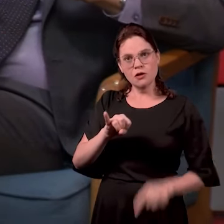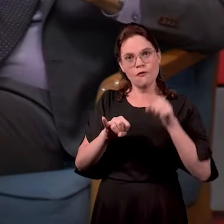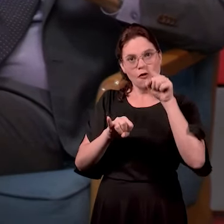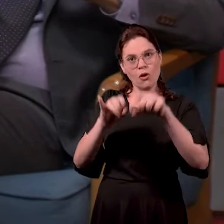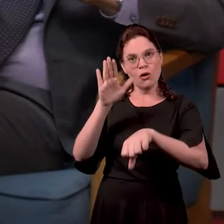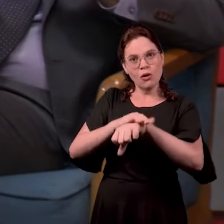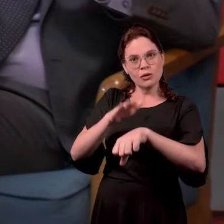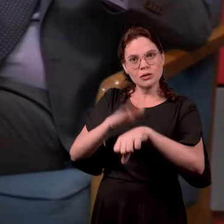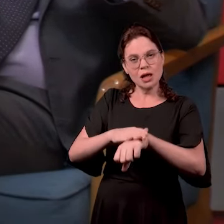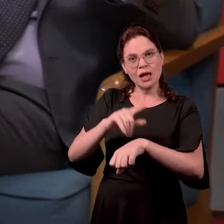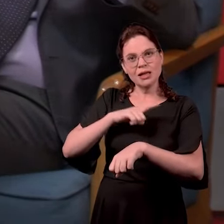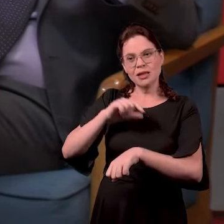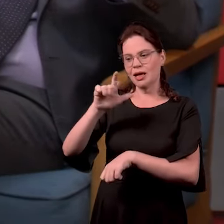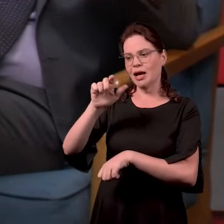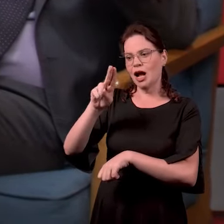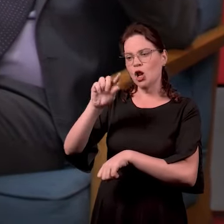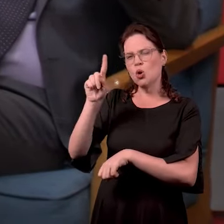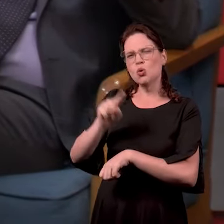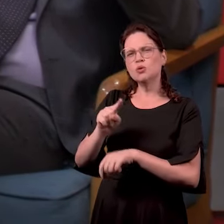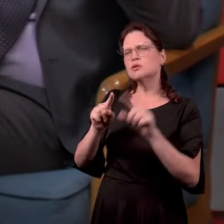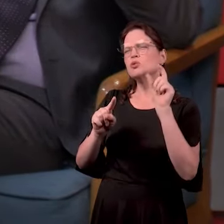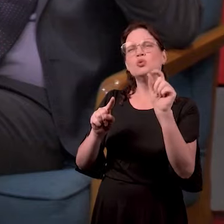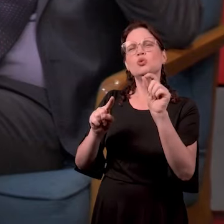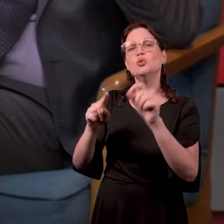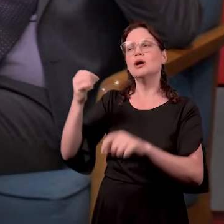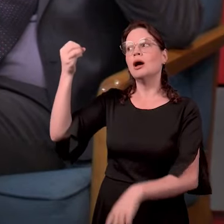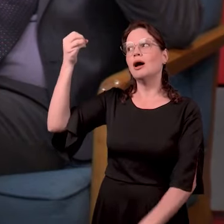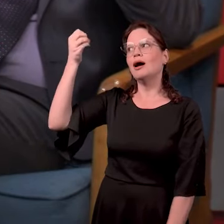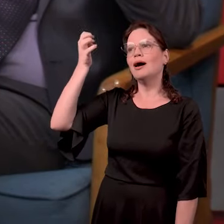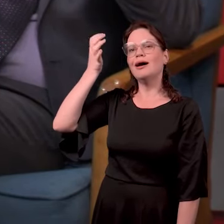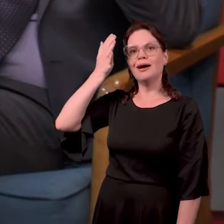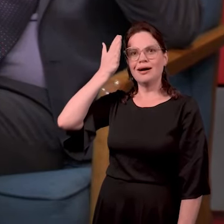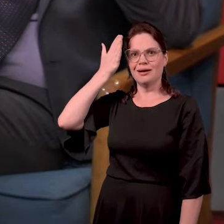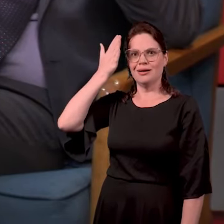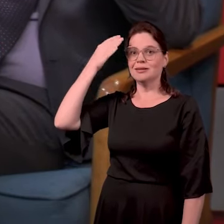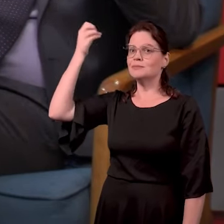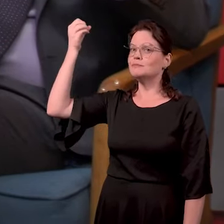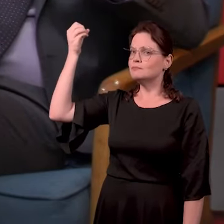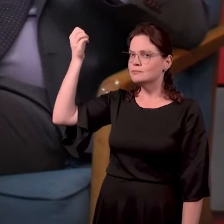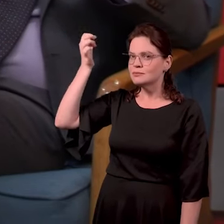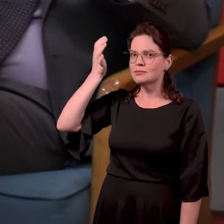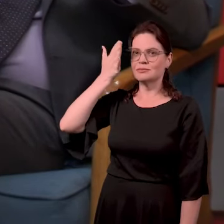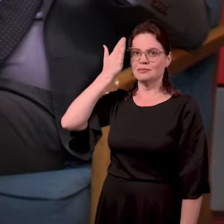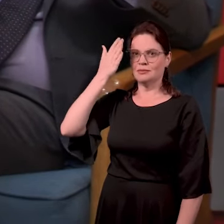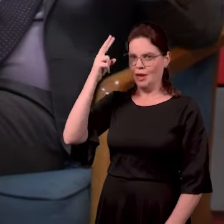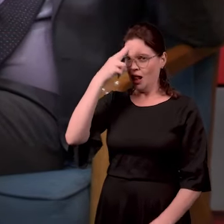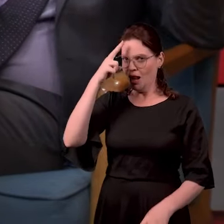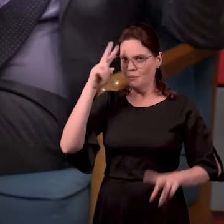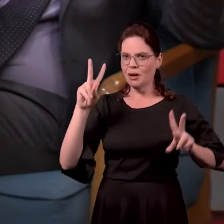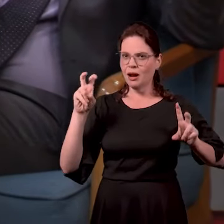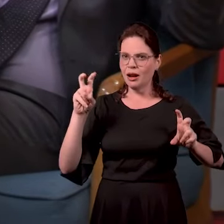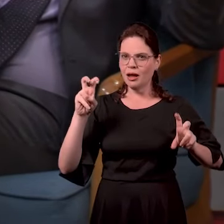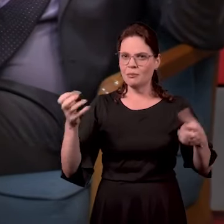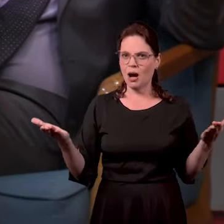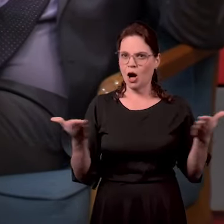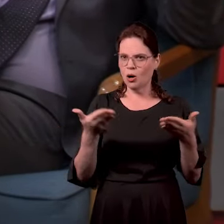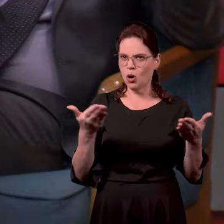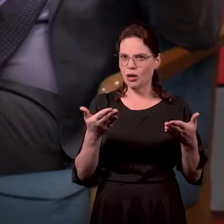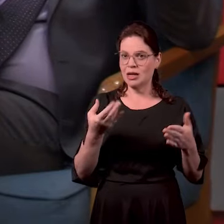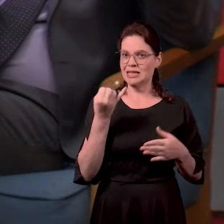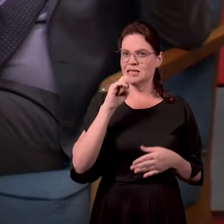então você está andando luz. Então o que é a luz? A luz é a revelação. Então, lembra do lema desse